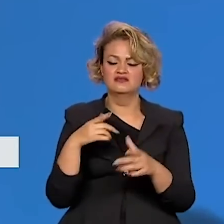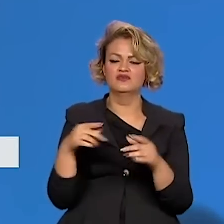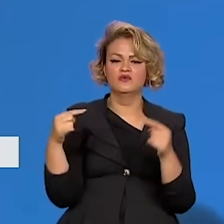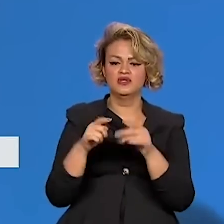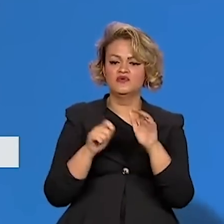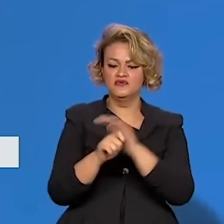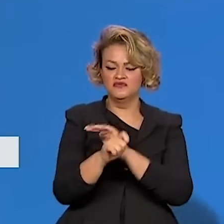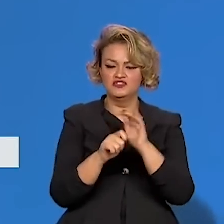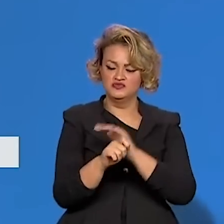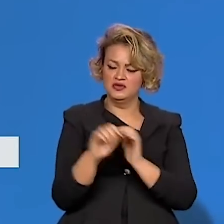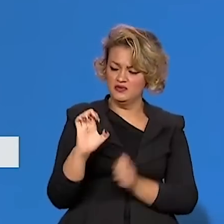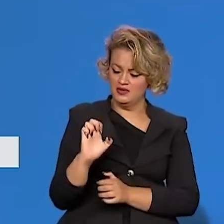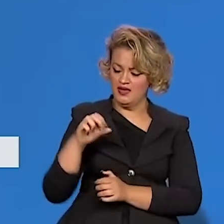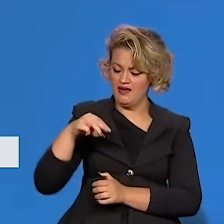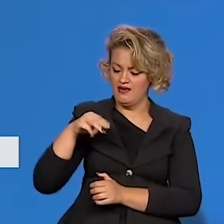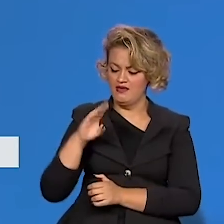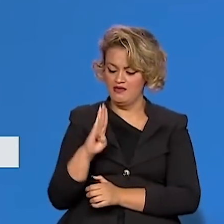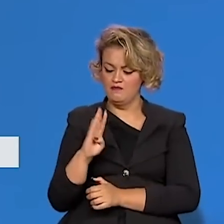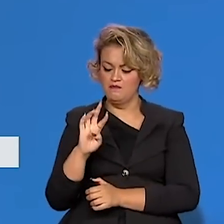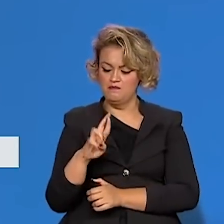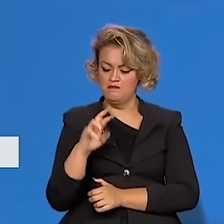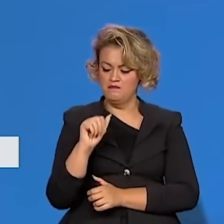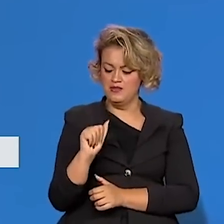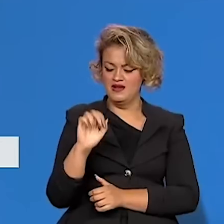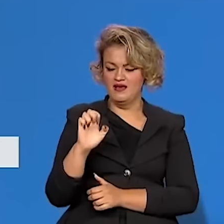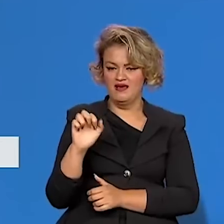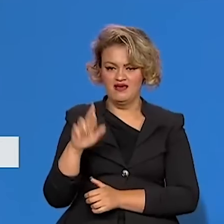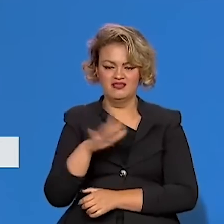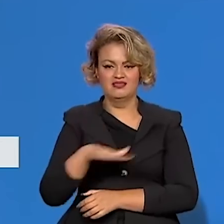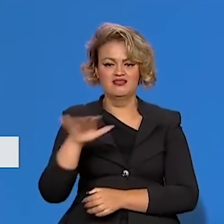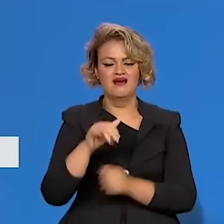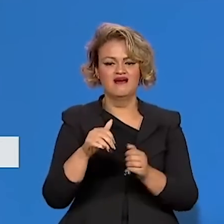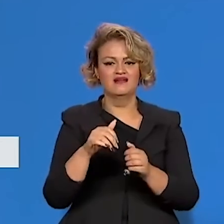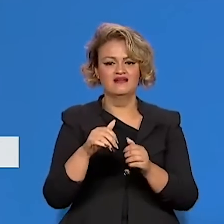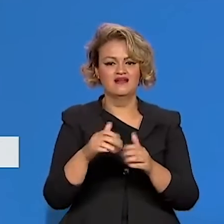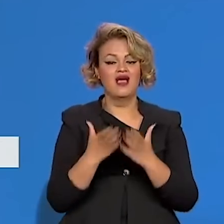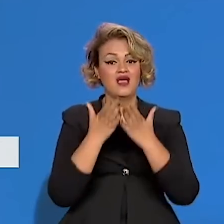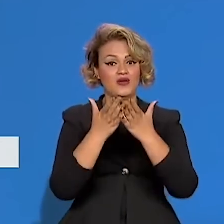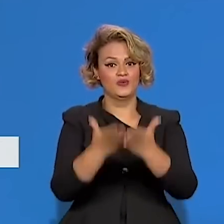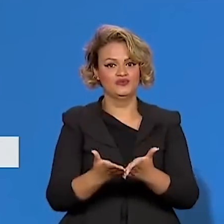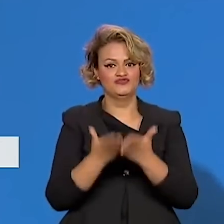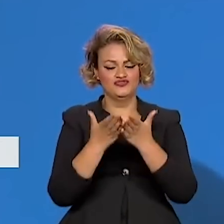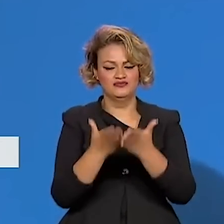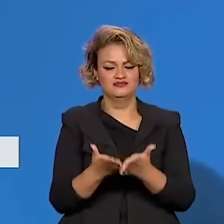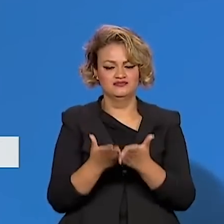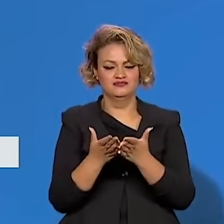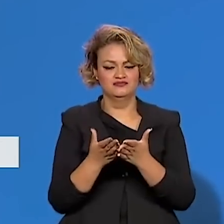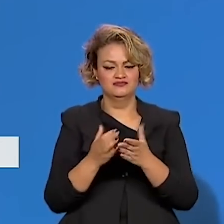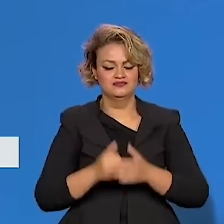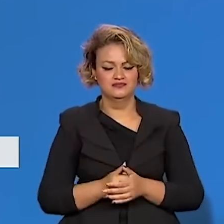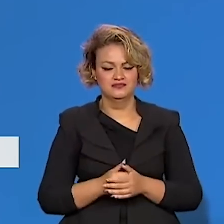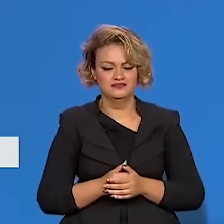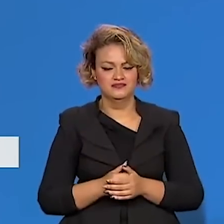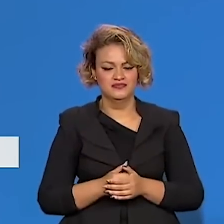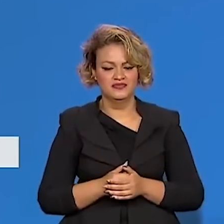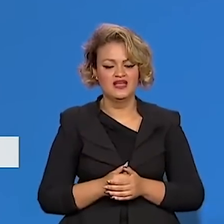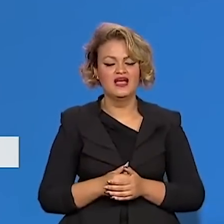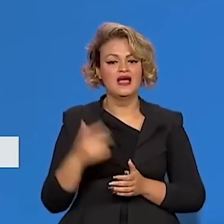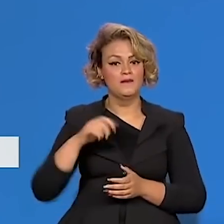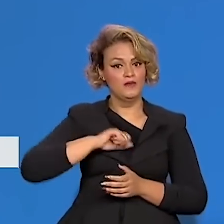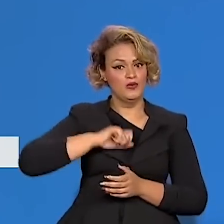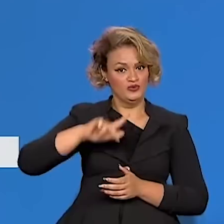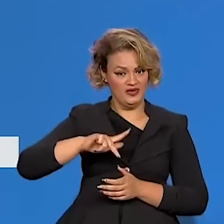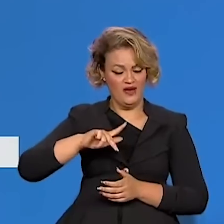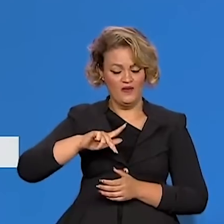os investimento da Embraer no setor aeronáutico português naquele instante Portugal